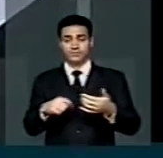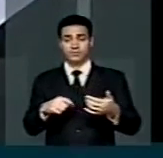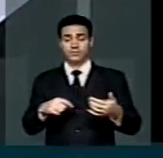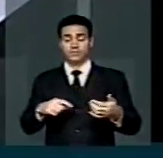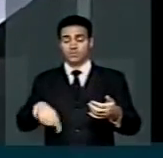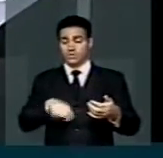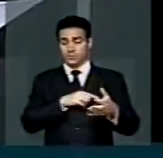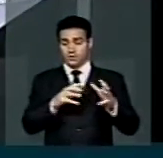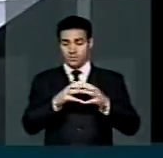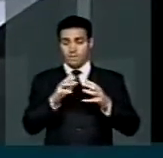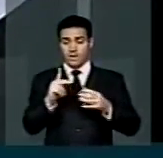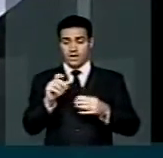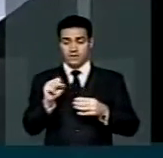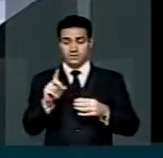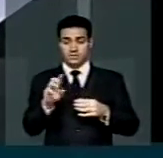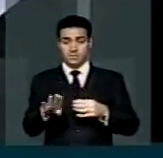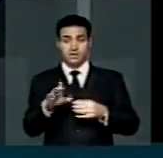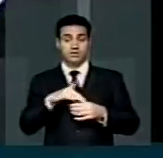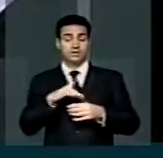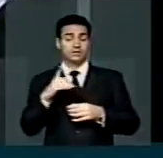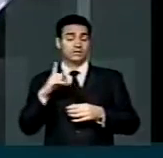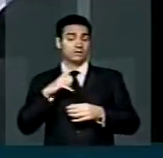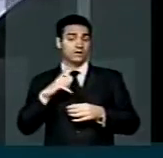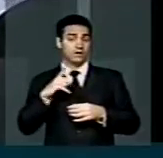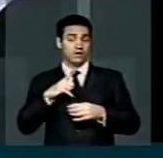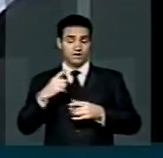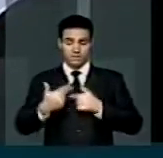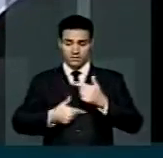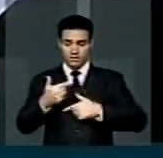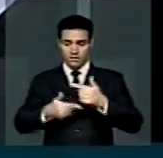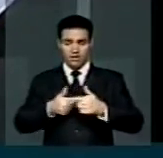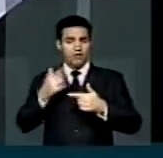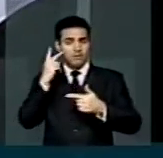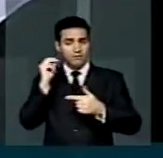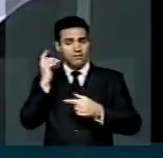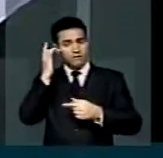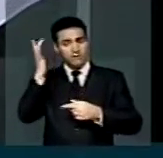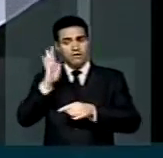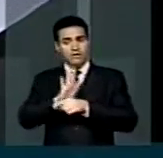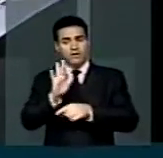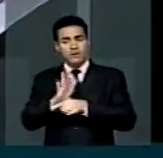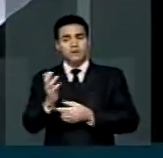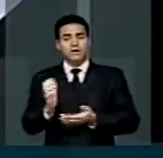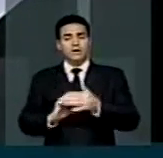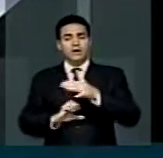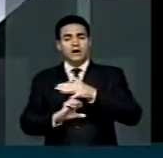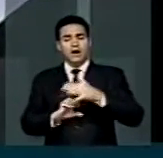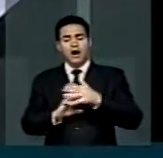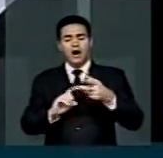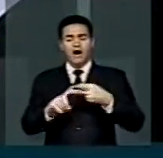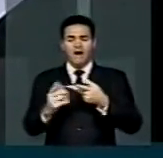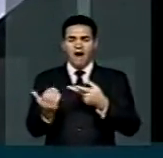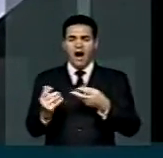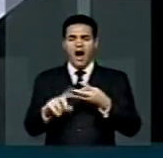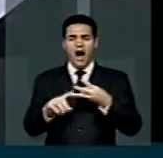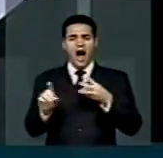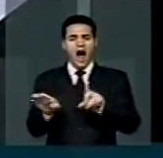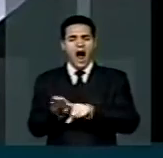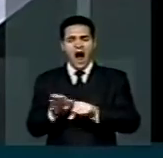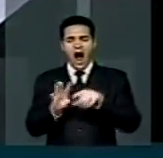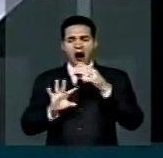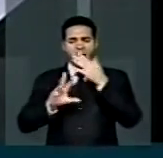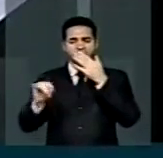partido PSDB tem, portanto, uma agenda voltada para facilitar a vida dos empresários, dos jovens, também de todos aqueles